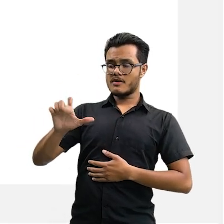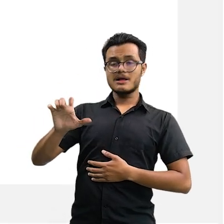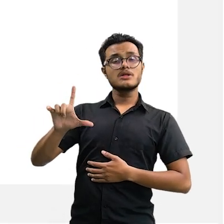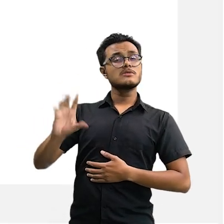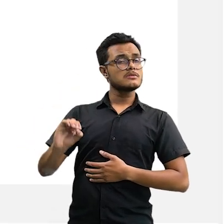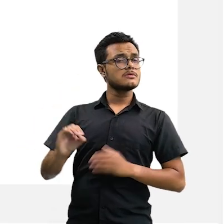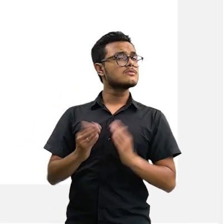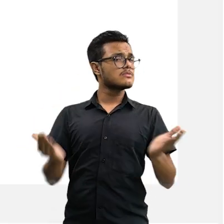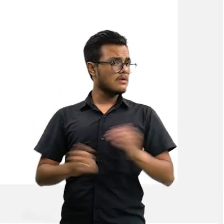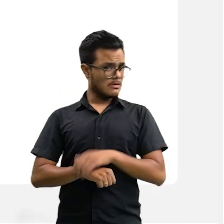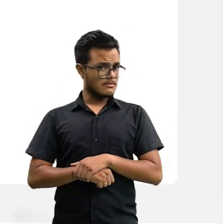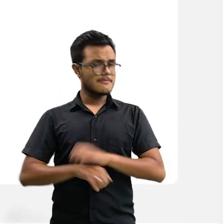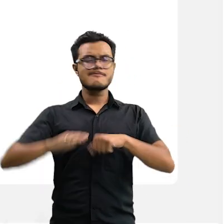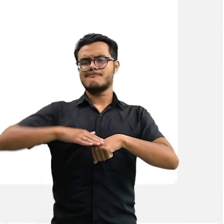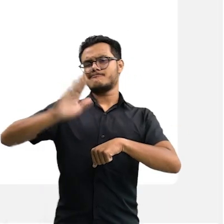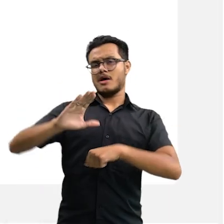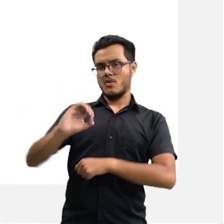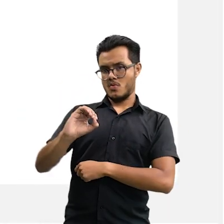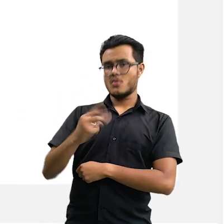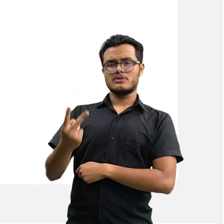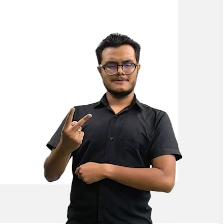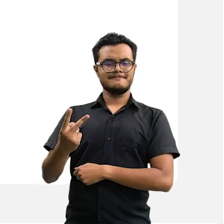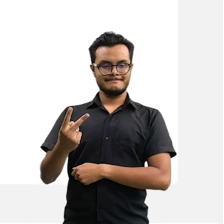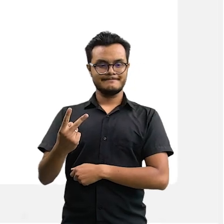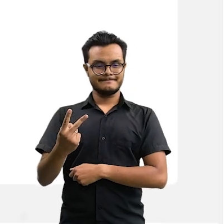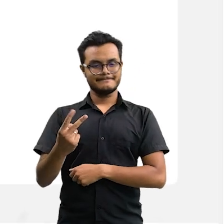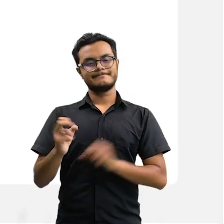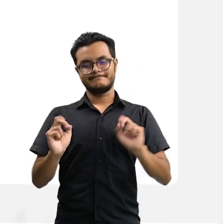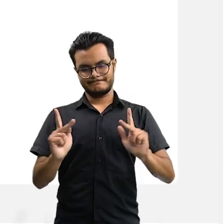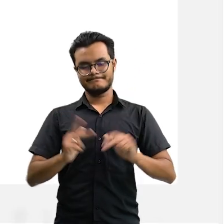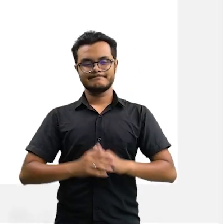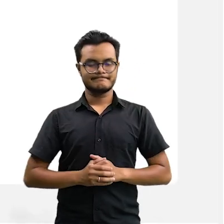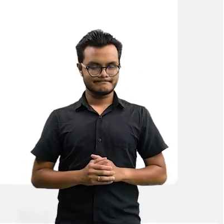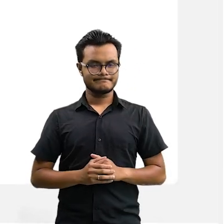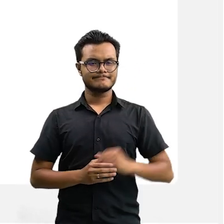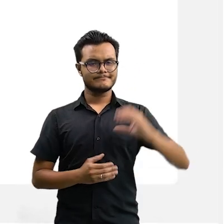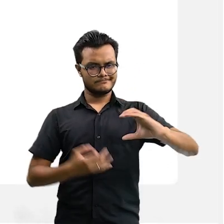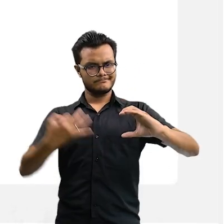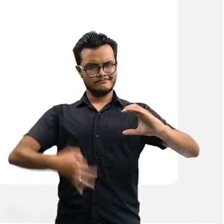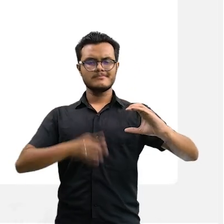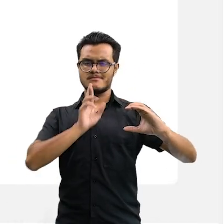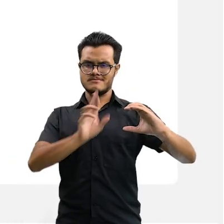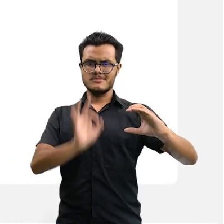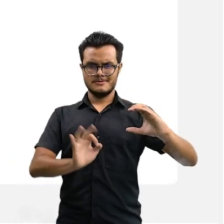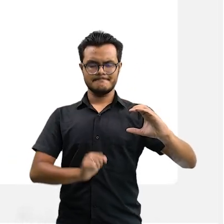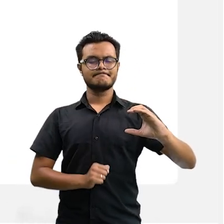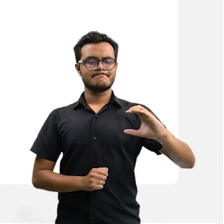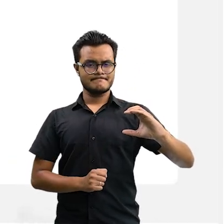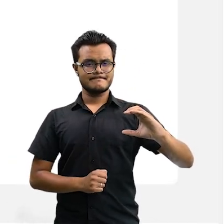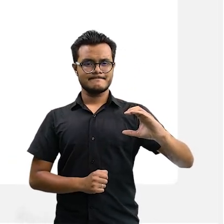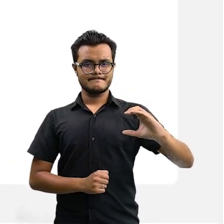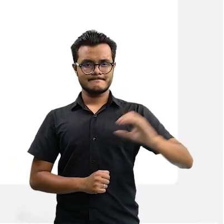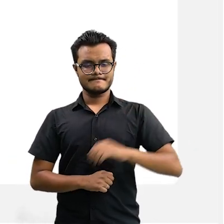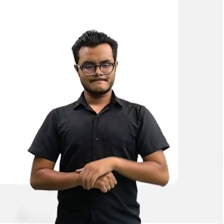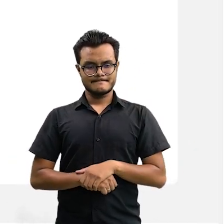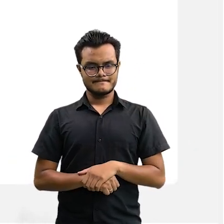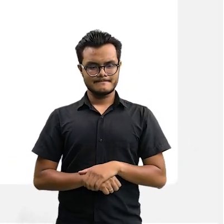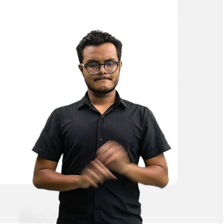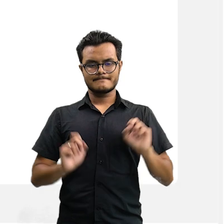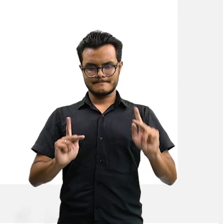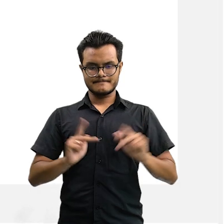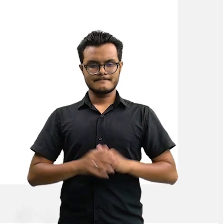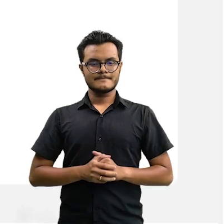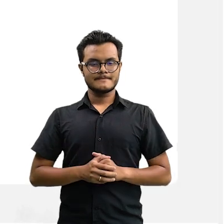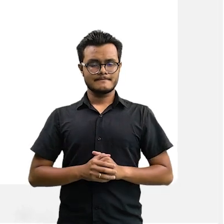oxigênio vai ser muito maior do que aquela existente no sangue arterial, fazendo com que, por difusão,